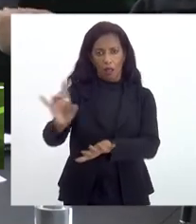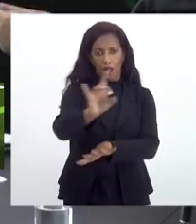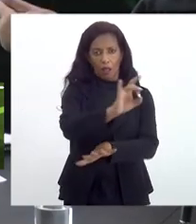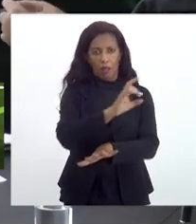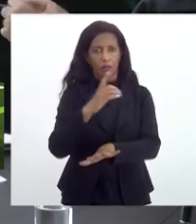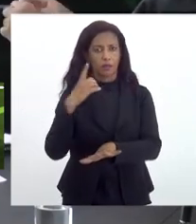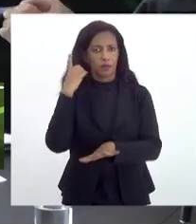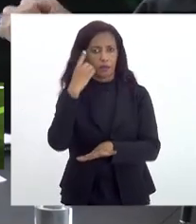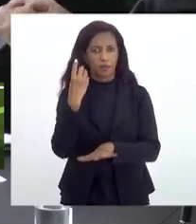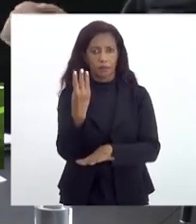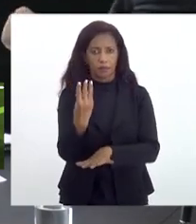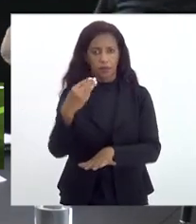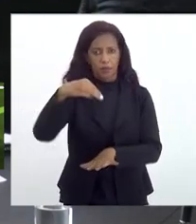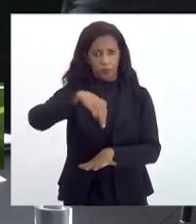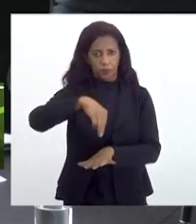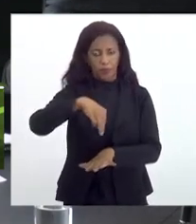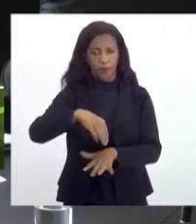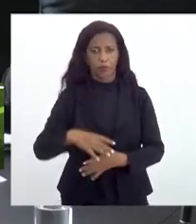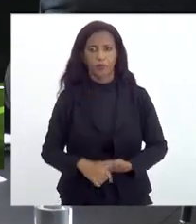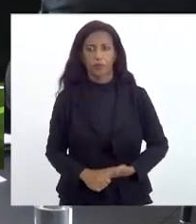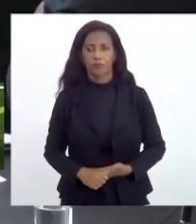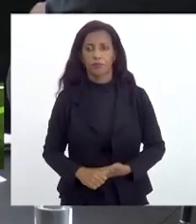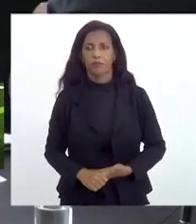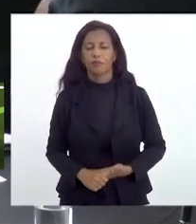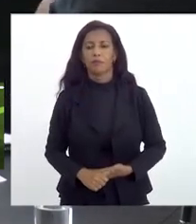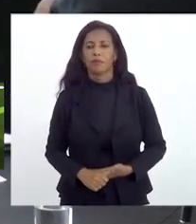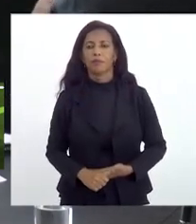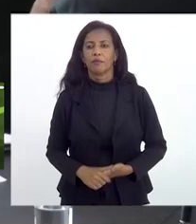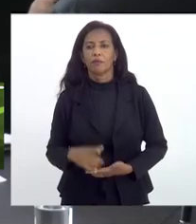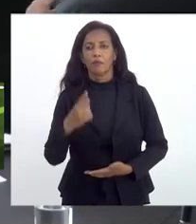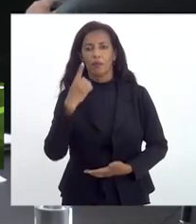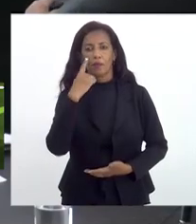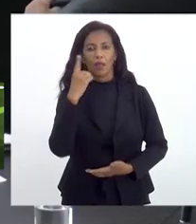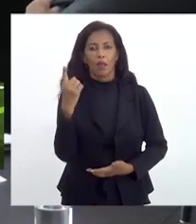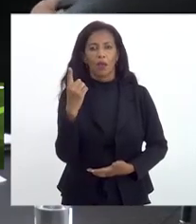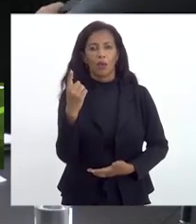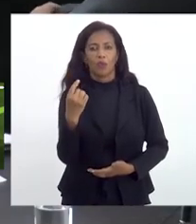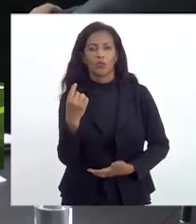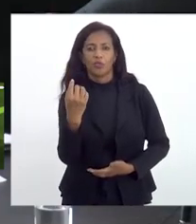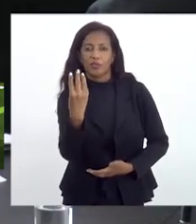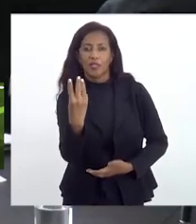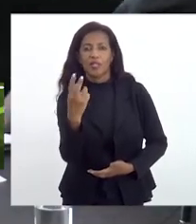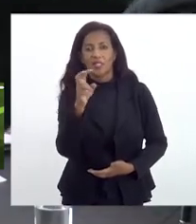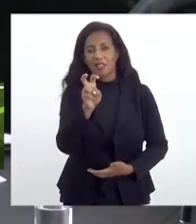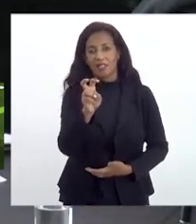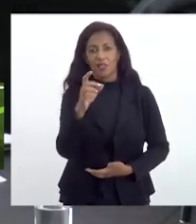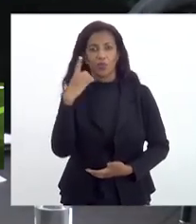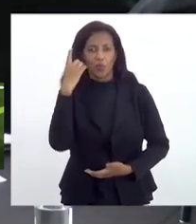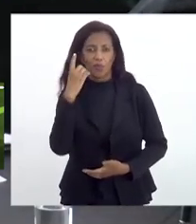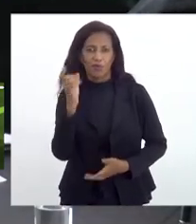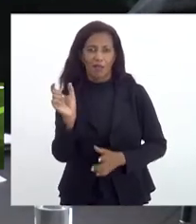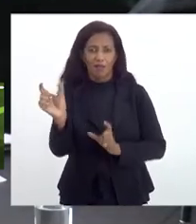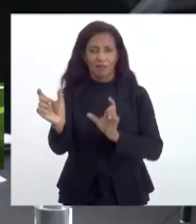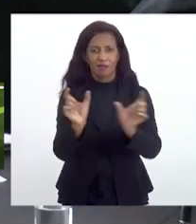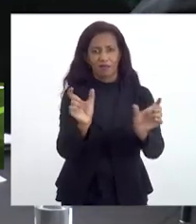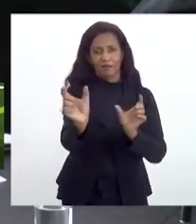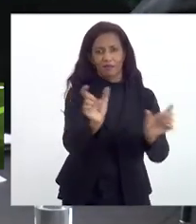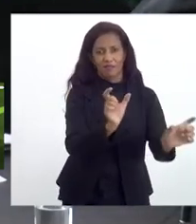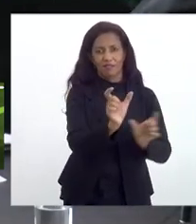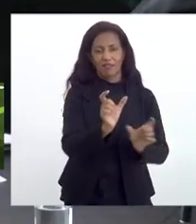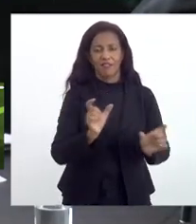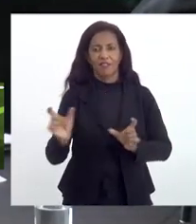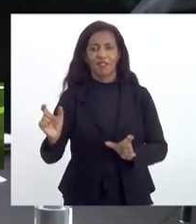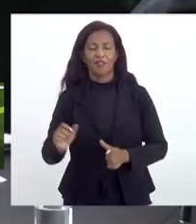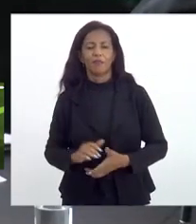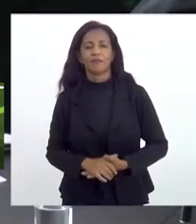três minutos. Vamos fechar um bloco de três a cinco deputados, vamos ver como cada um, os questionamentos que farão